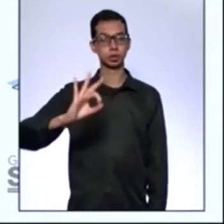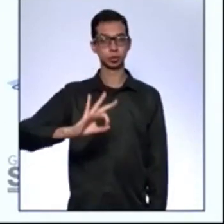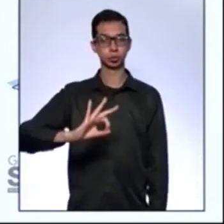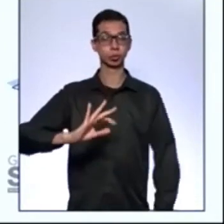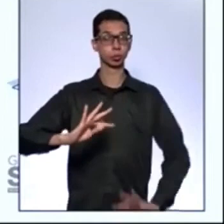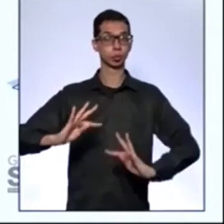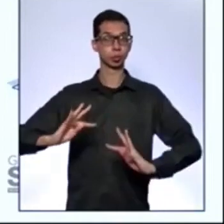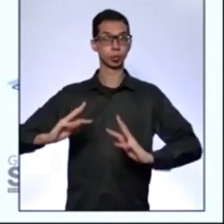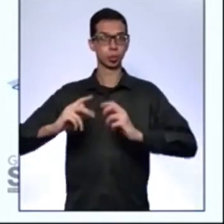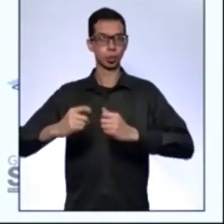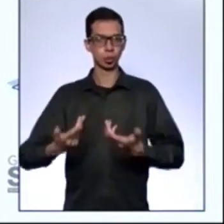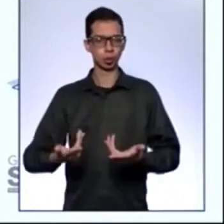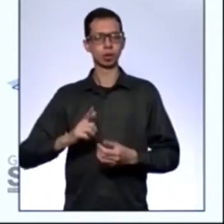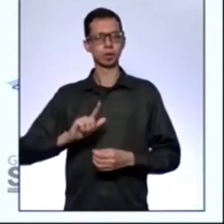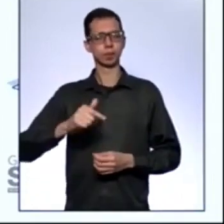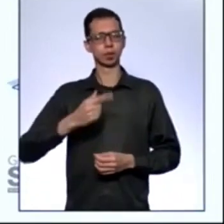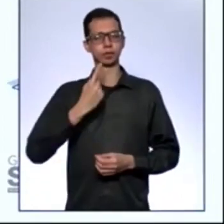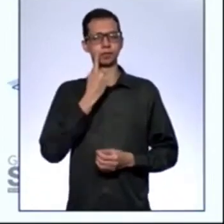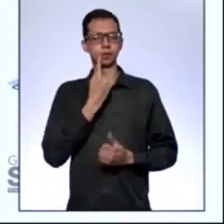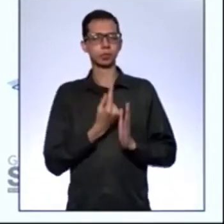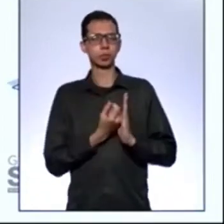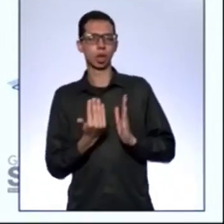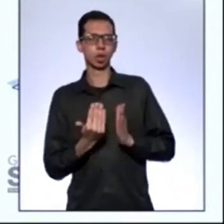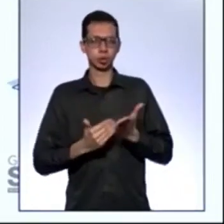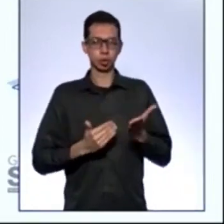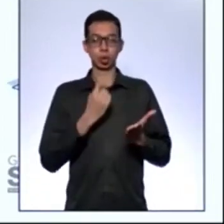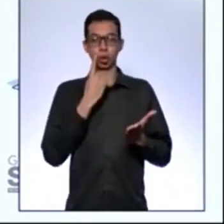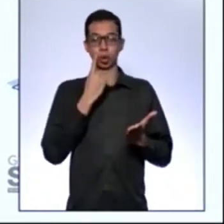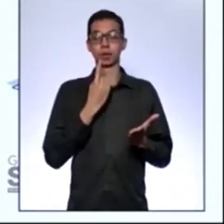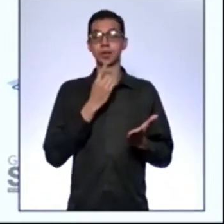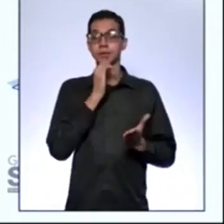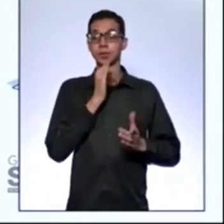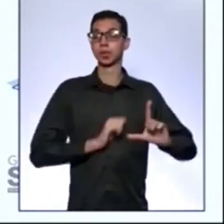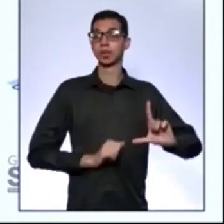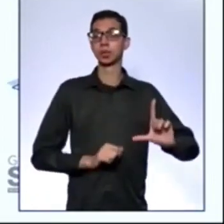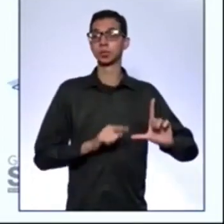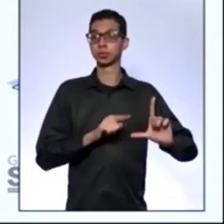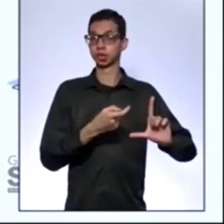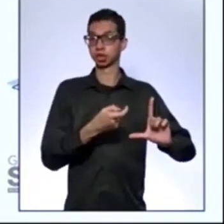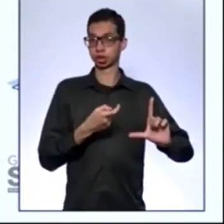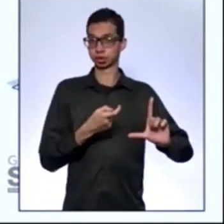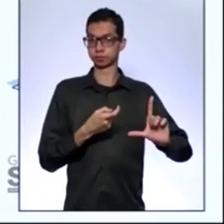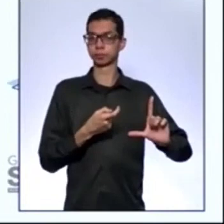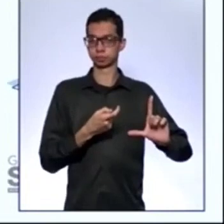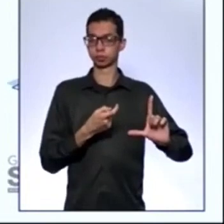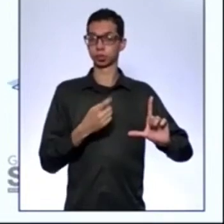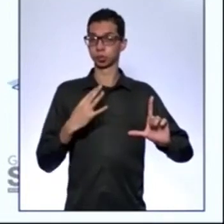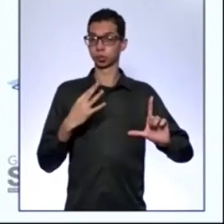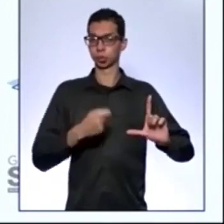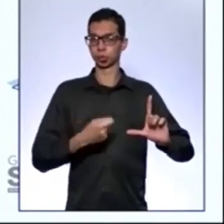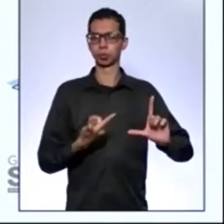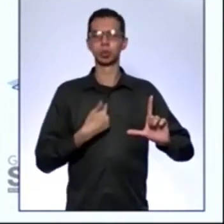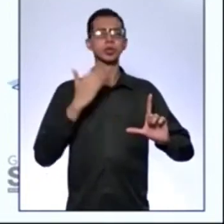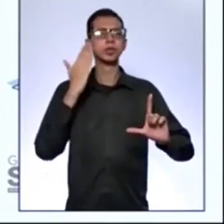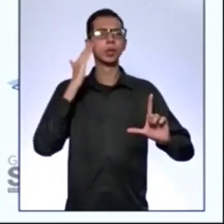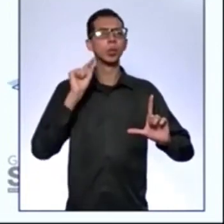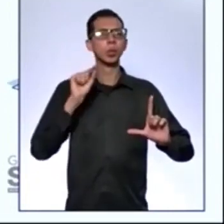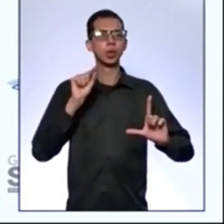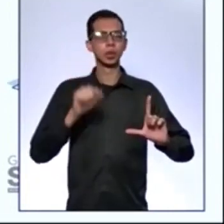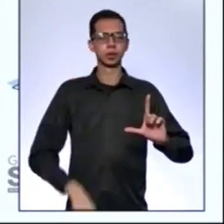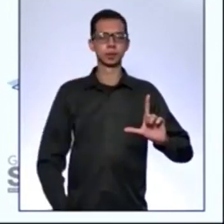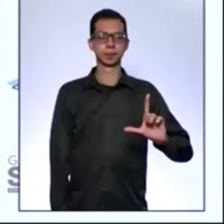que a gente vamos lá com calma devagar eu não tenho x litros no total x a litros no total o que que eu sei